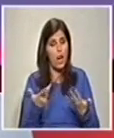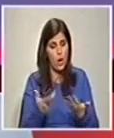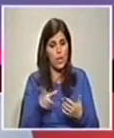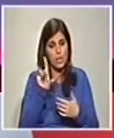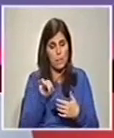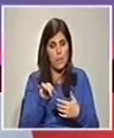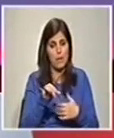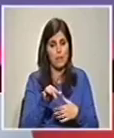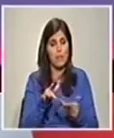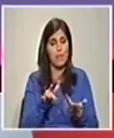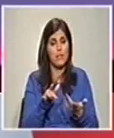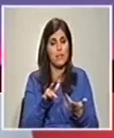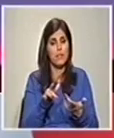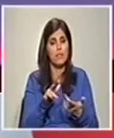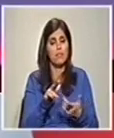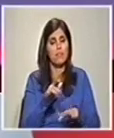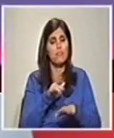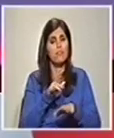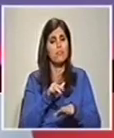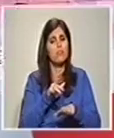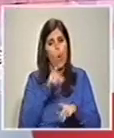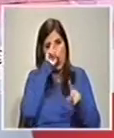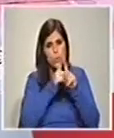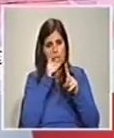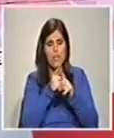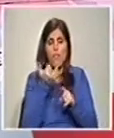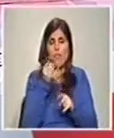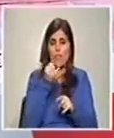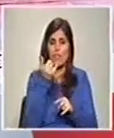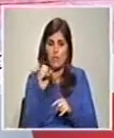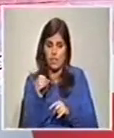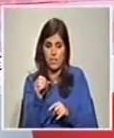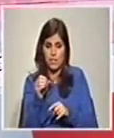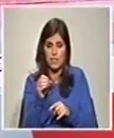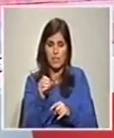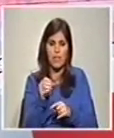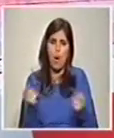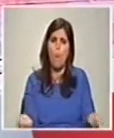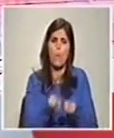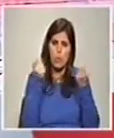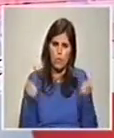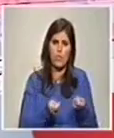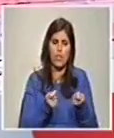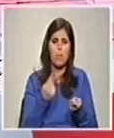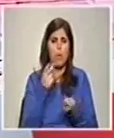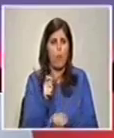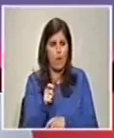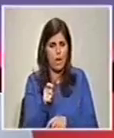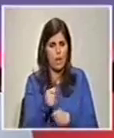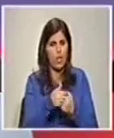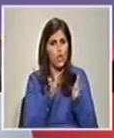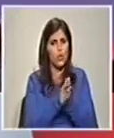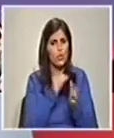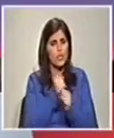também com este objetivo 2020, não é? O objetivo 2020, que é muito promovido pela União Europeia, estamos todos a trabalhar